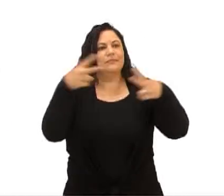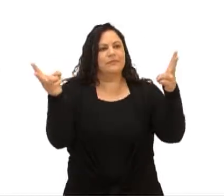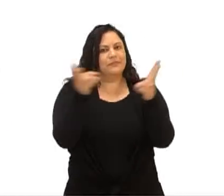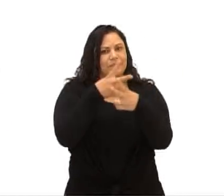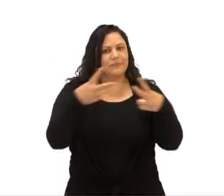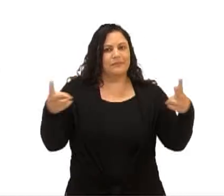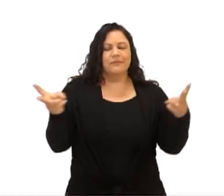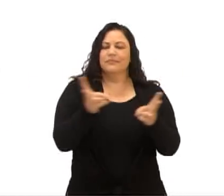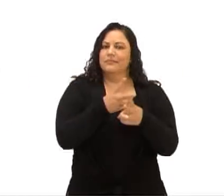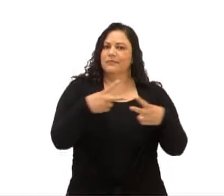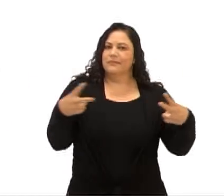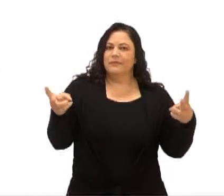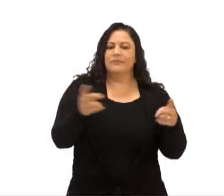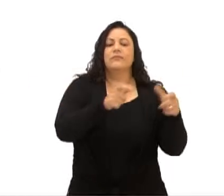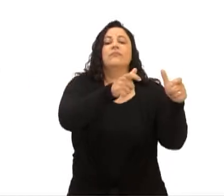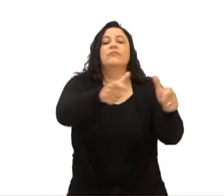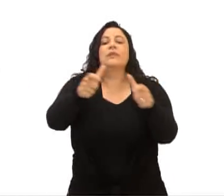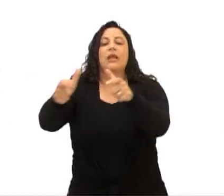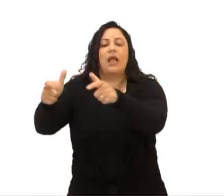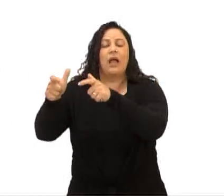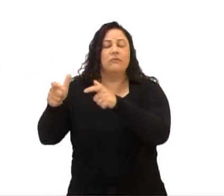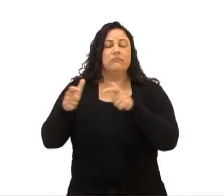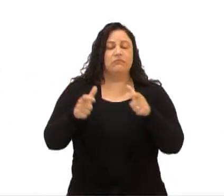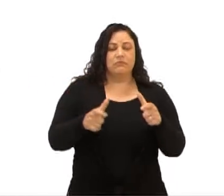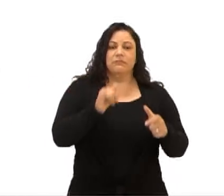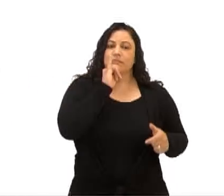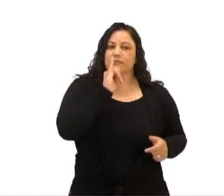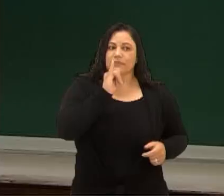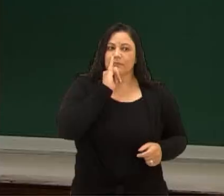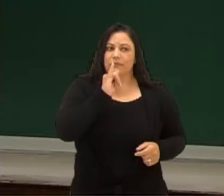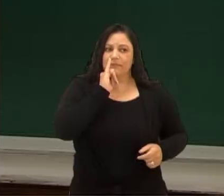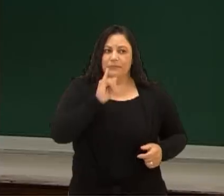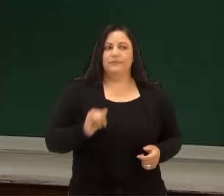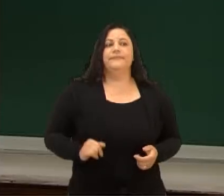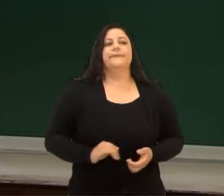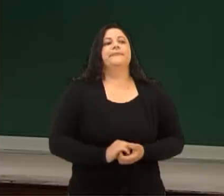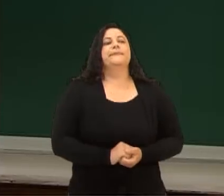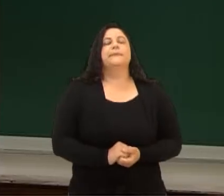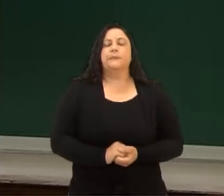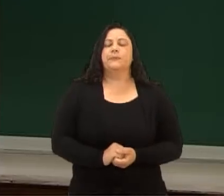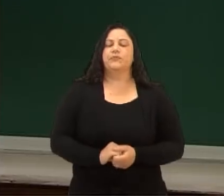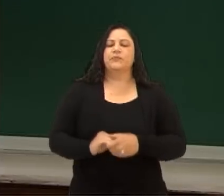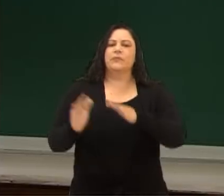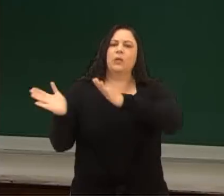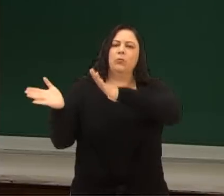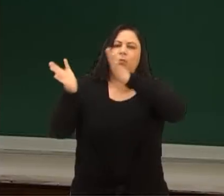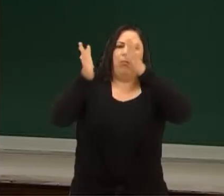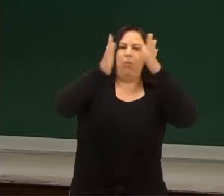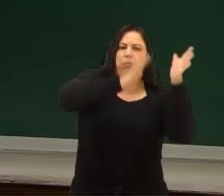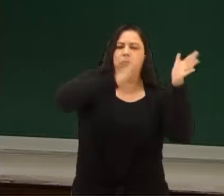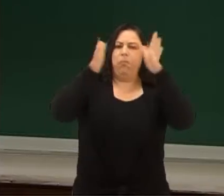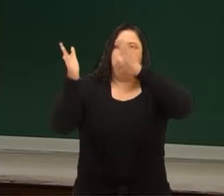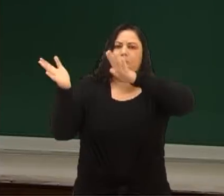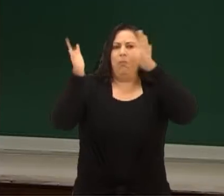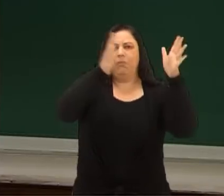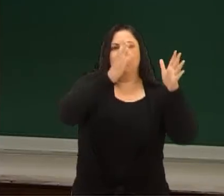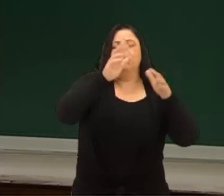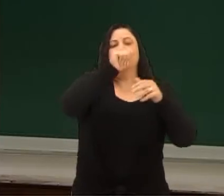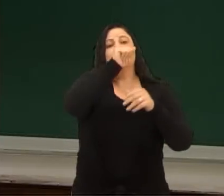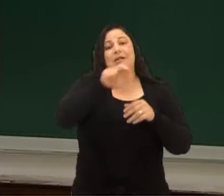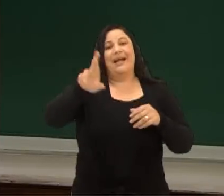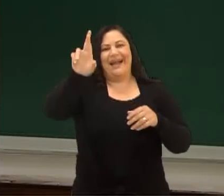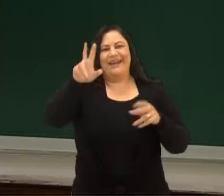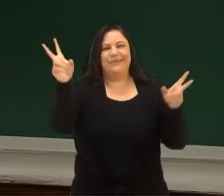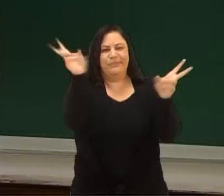as características do lugar onde elas se formam. Então, por exemplo, ó, aqui a gente tem um mapa das massas de ar que mostra justamente isso. Ó. Vejam essas